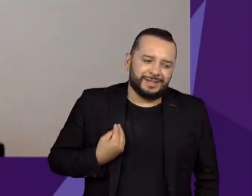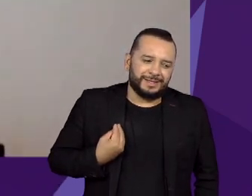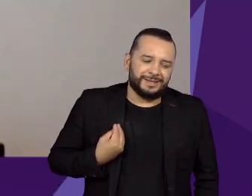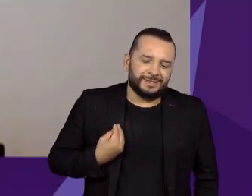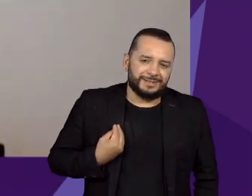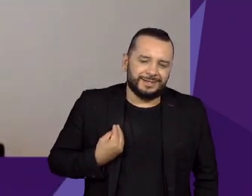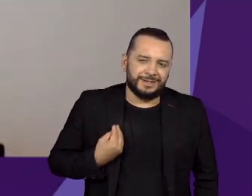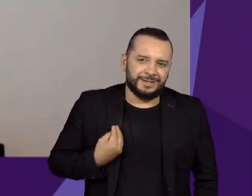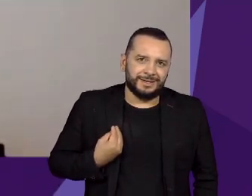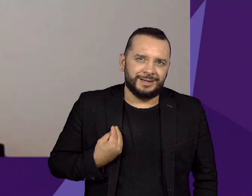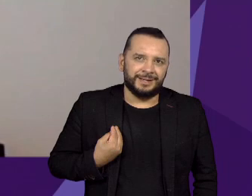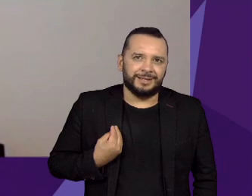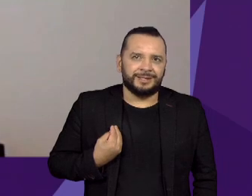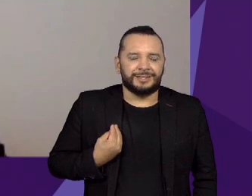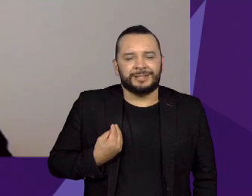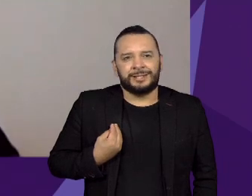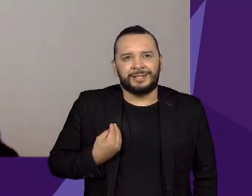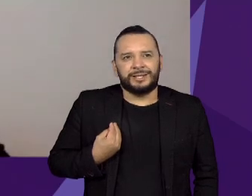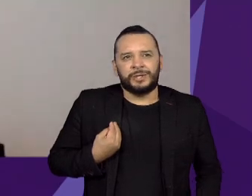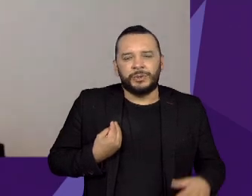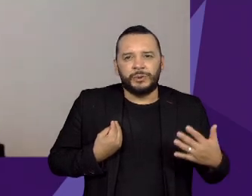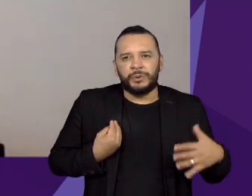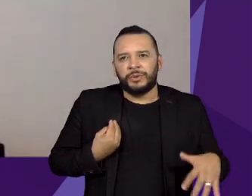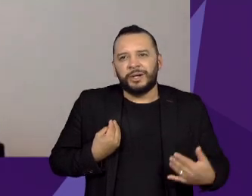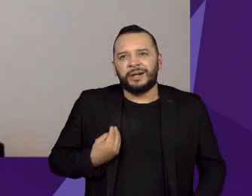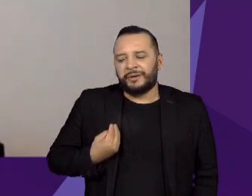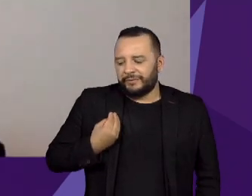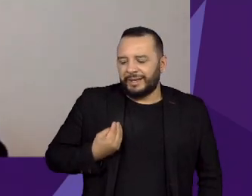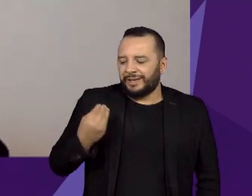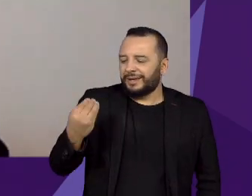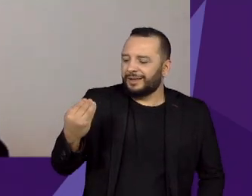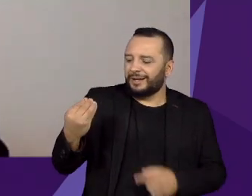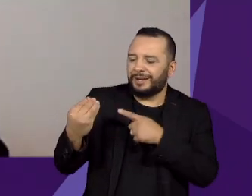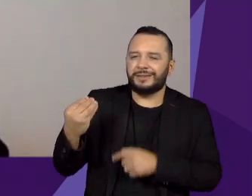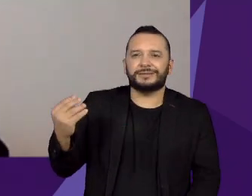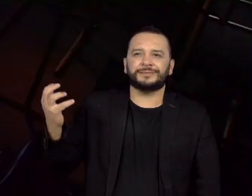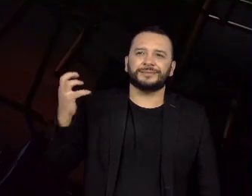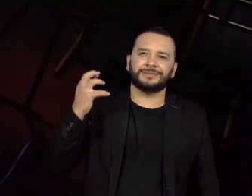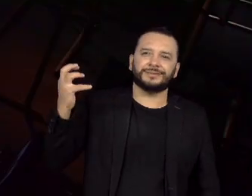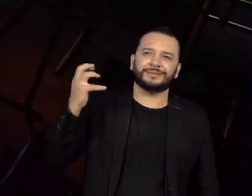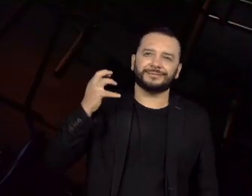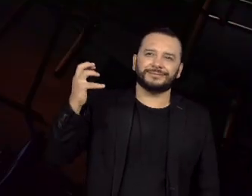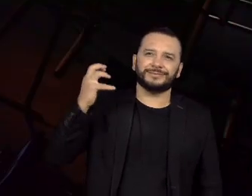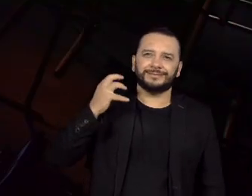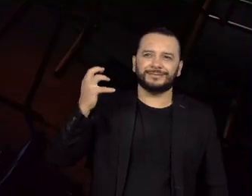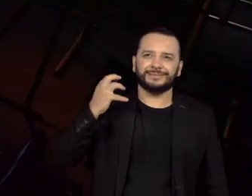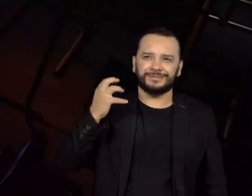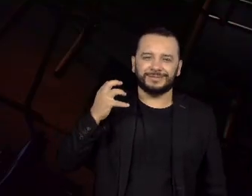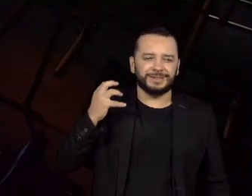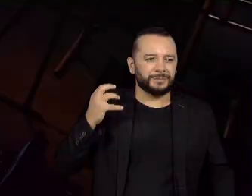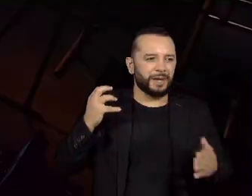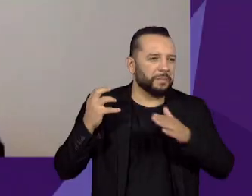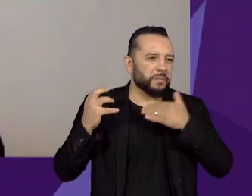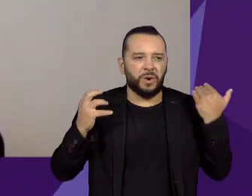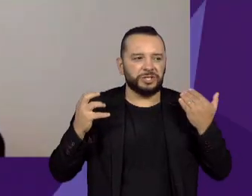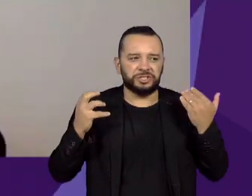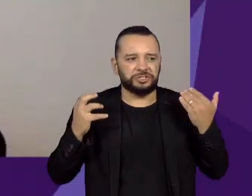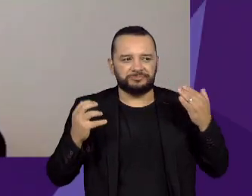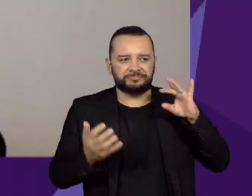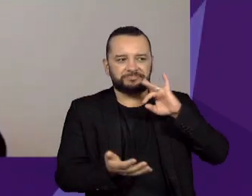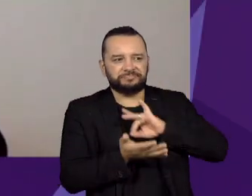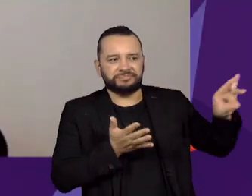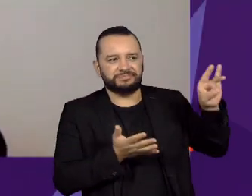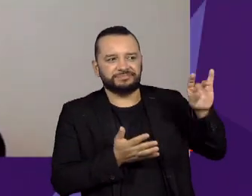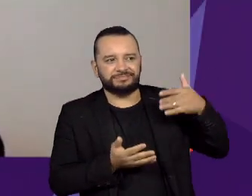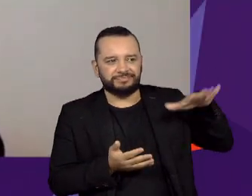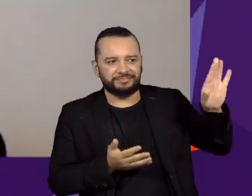Olha, Marcelo, para mim é uma inspiração, porque a minha maior inimiga é a morte. E a